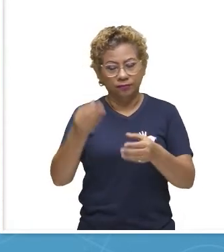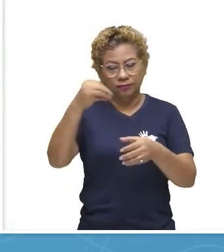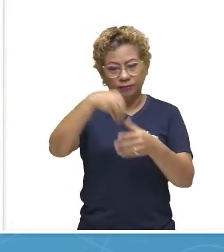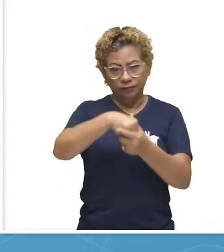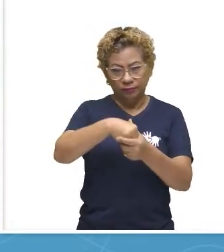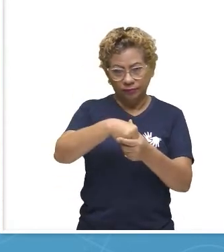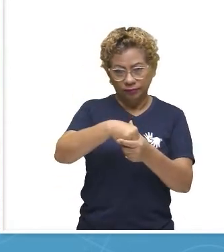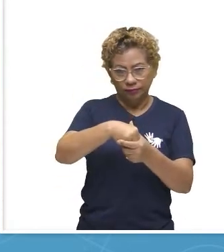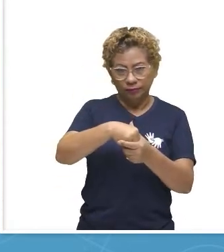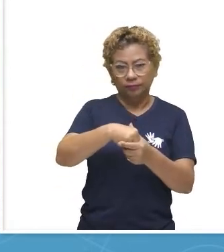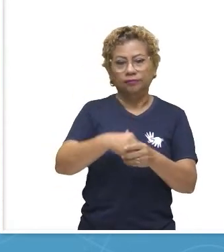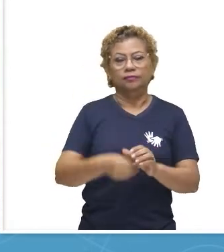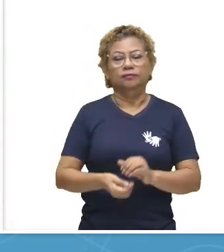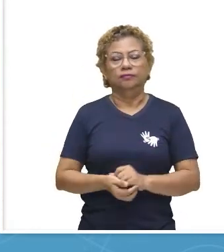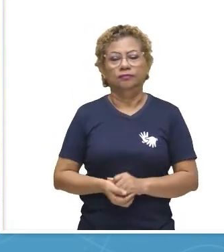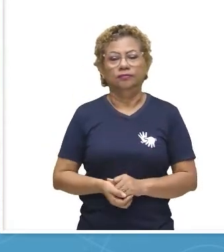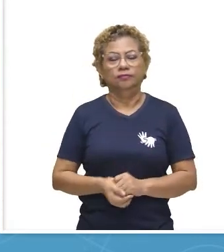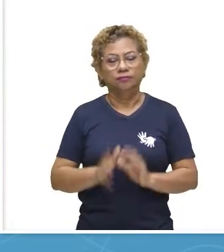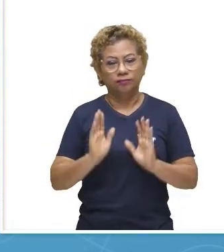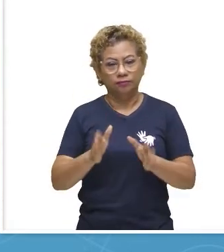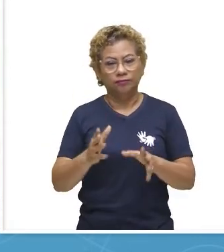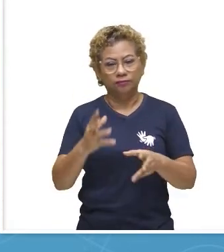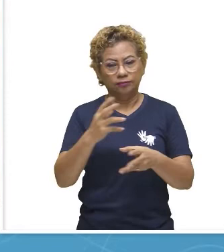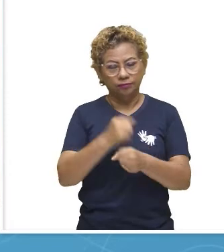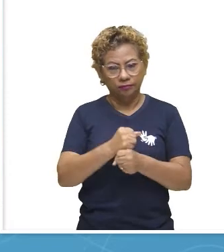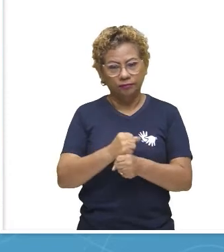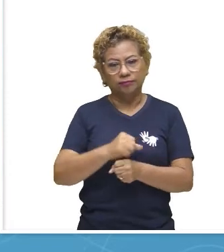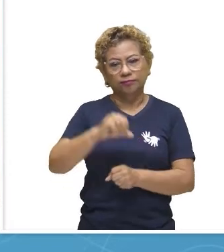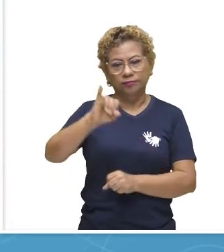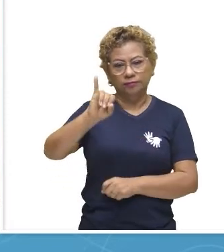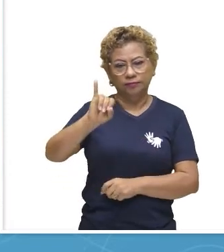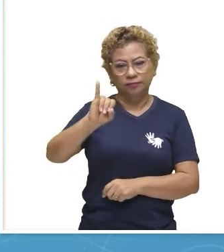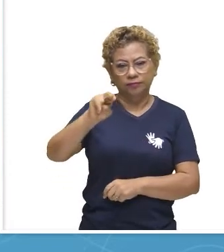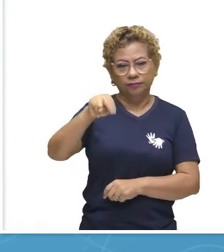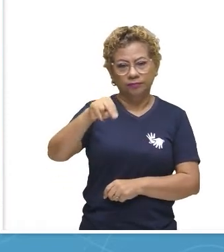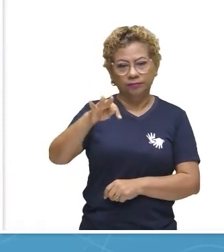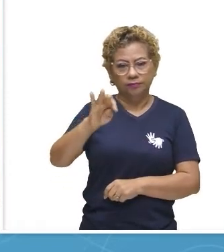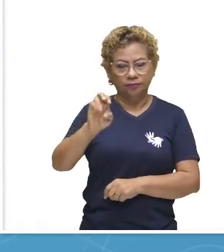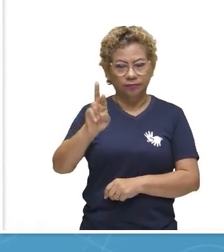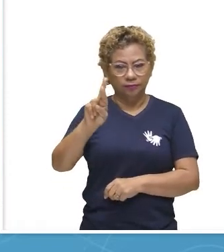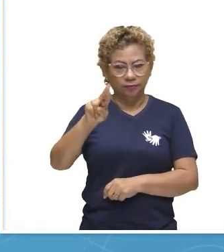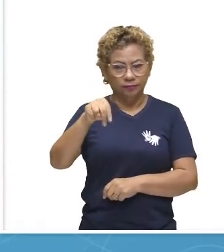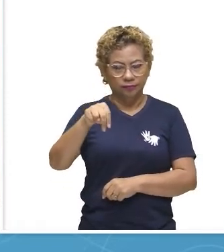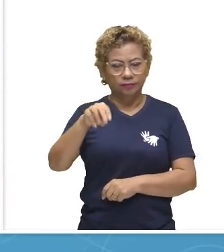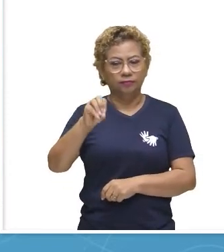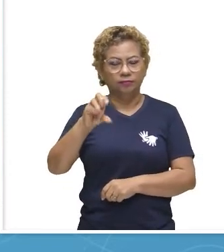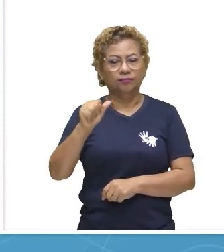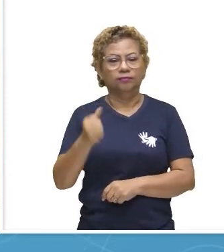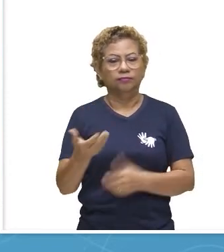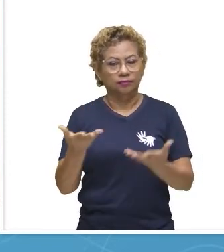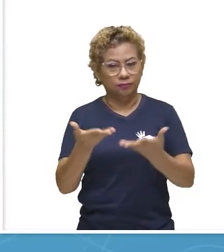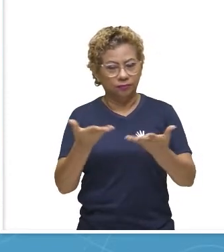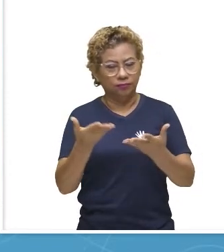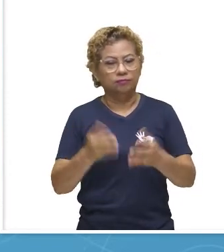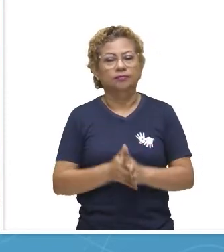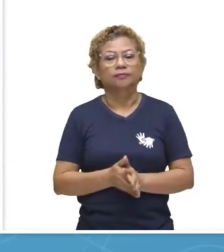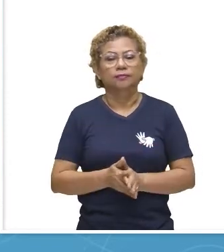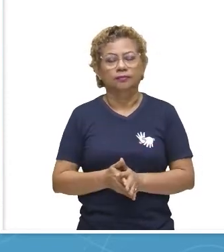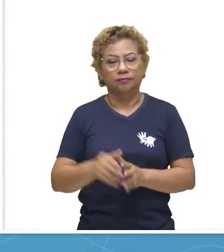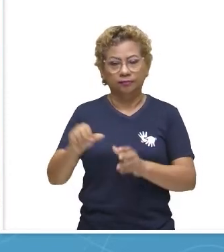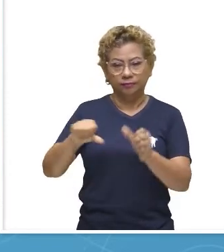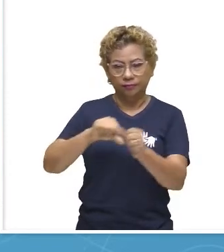de dentro. A gente já viu aí colaterais internos. E agora a gente vai